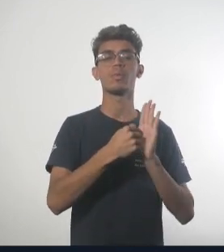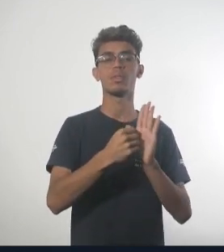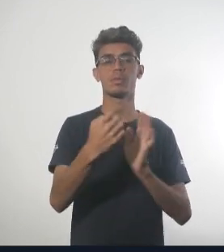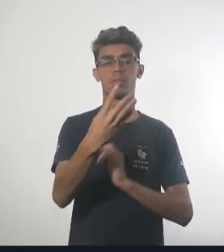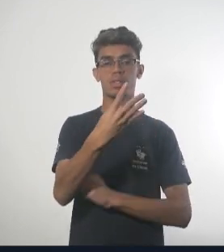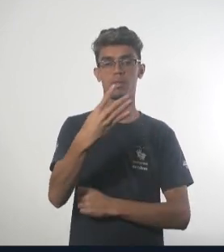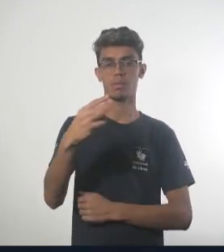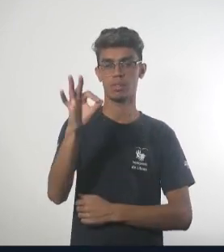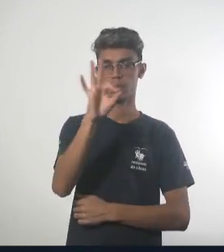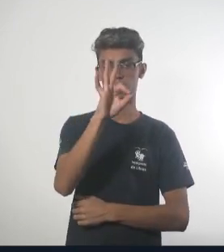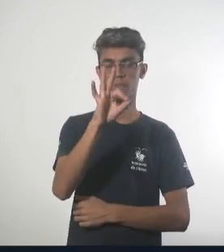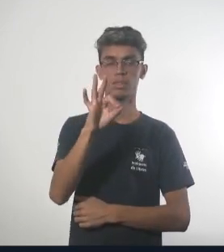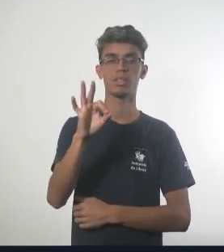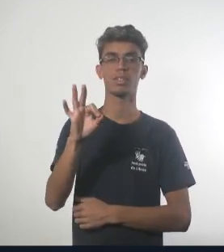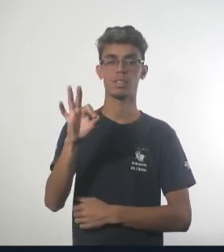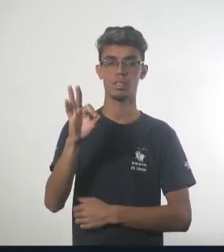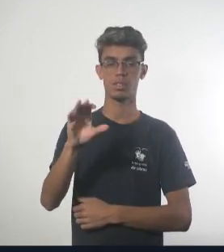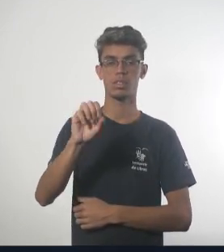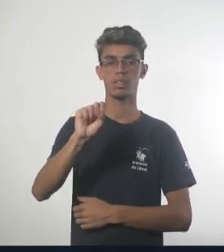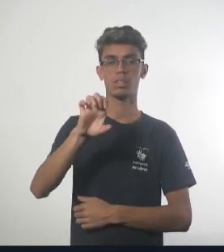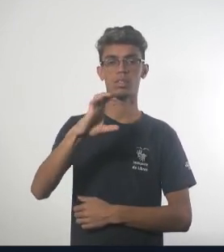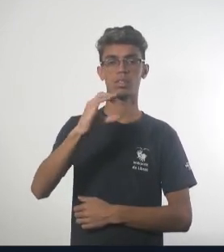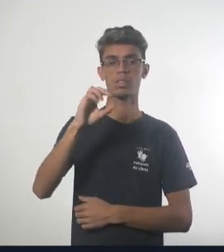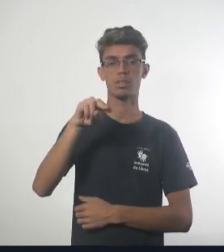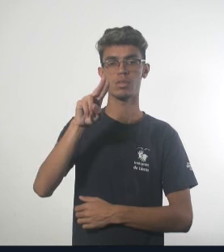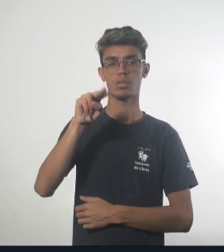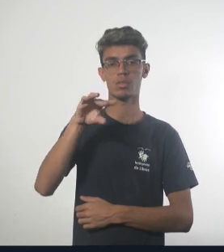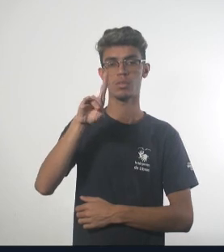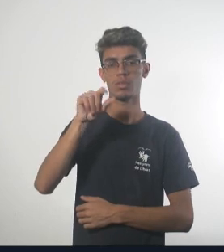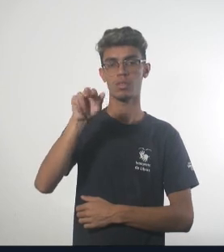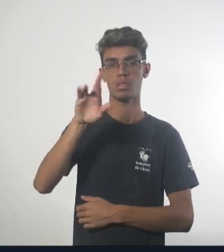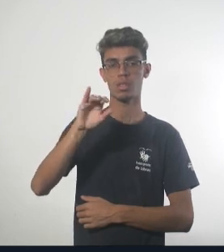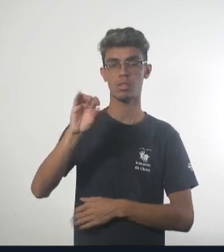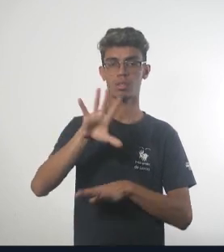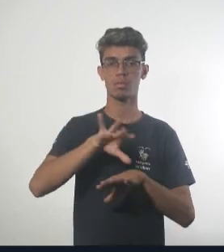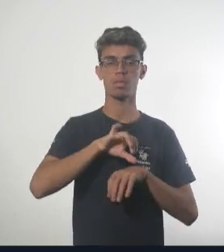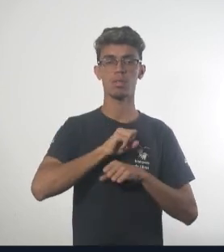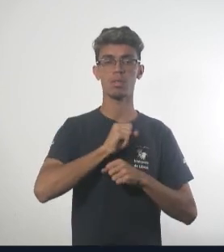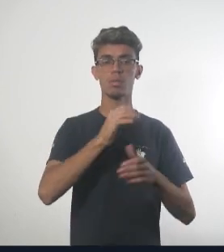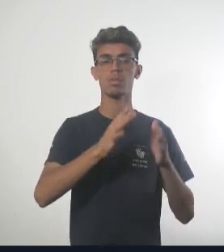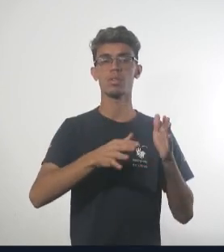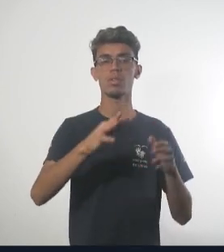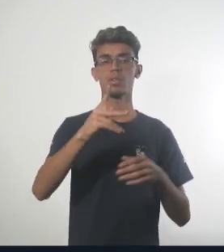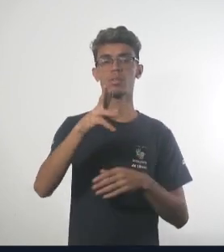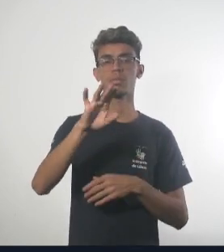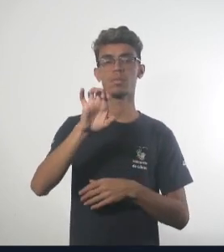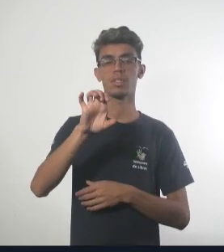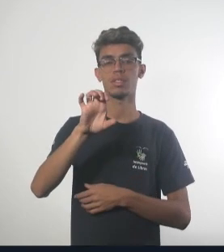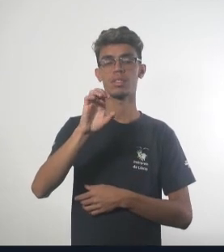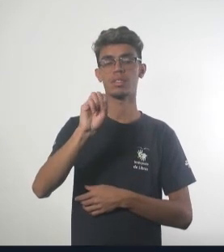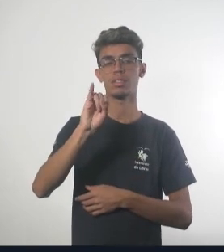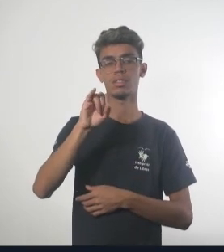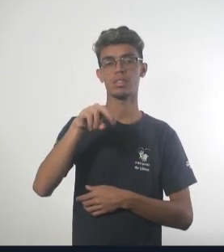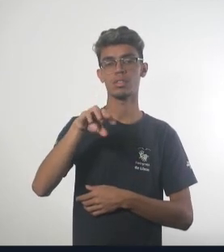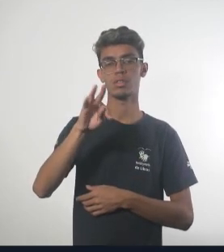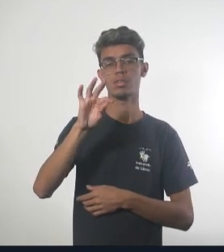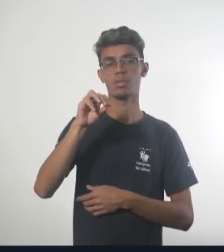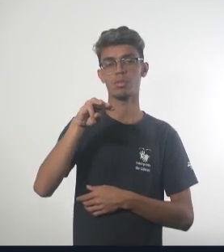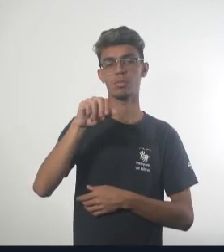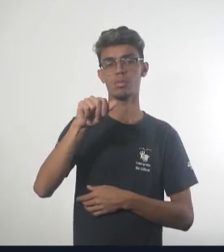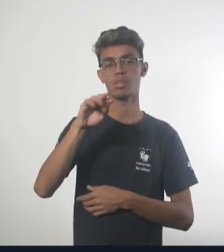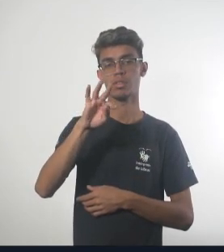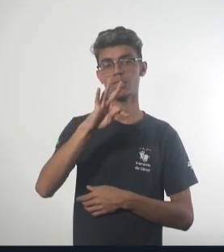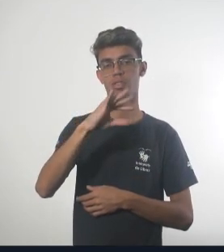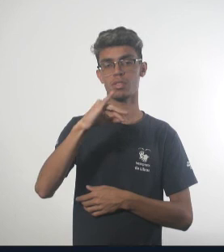44% desses casos secundários se infectaram nesse período pré-sintomático dos casos. Por isso, é tão importante